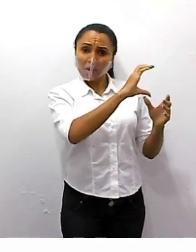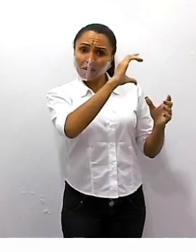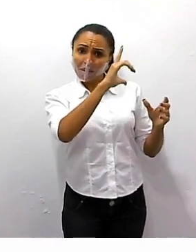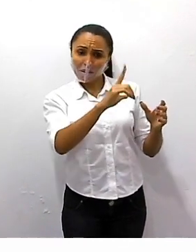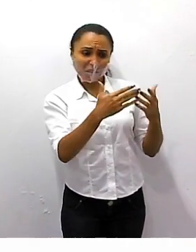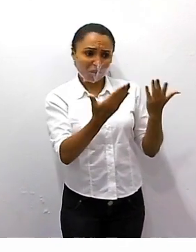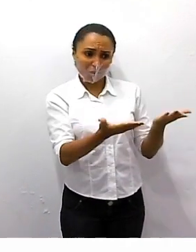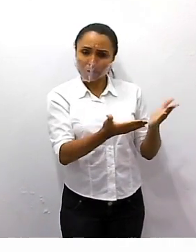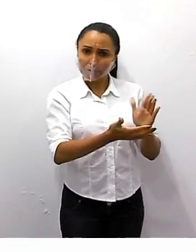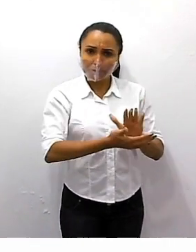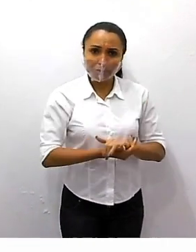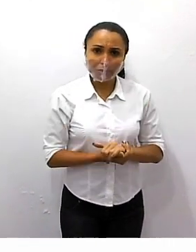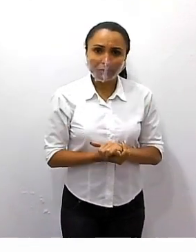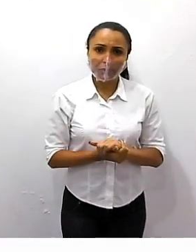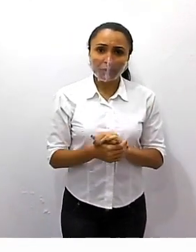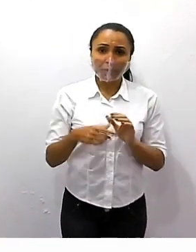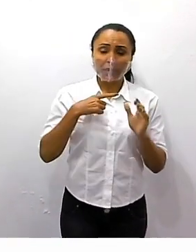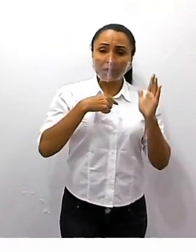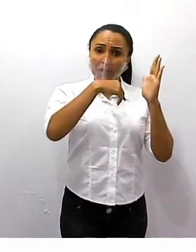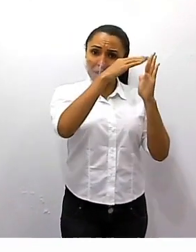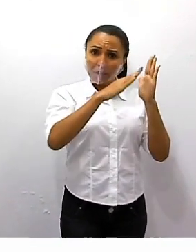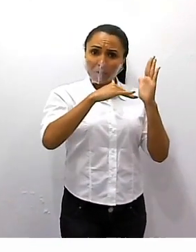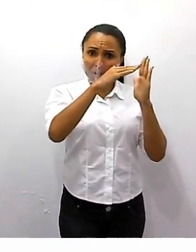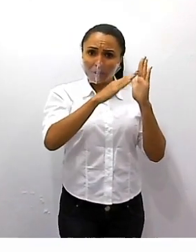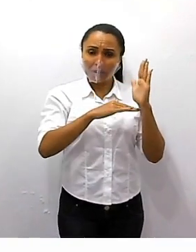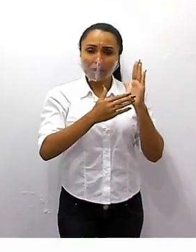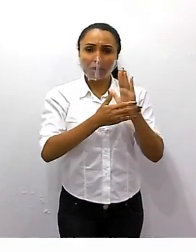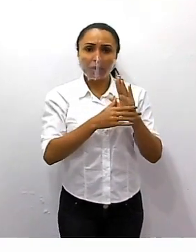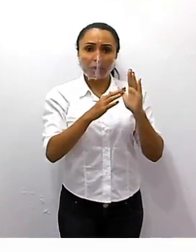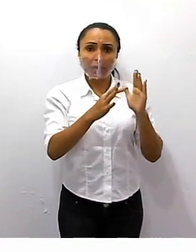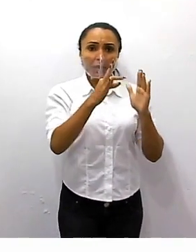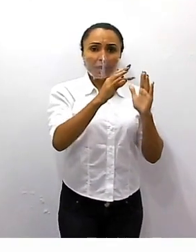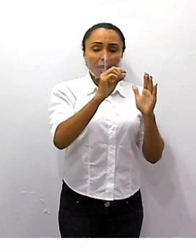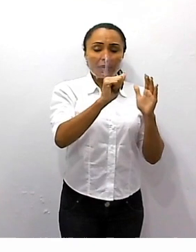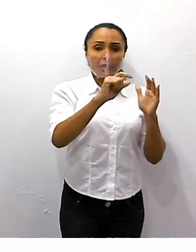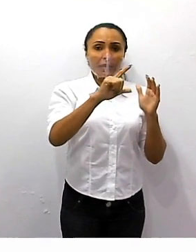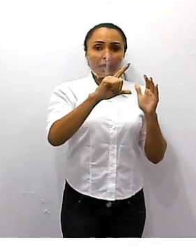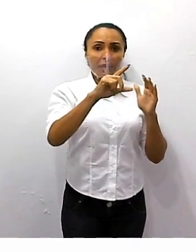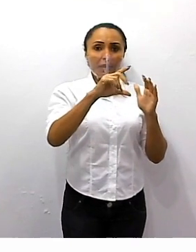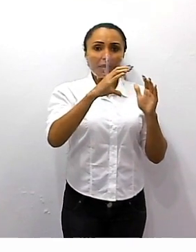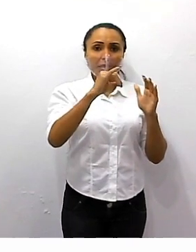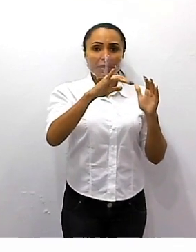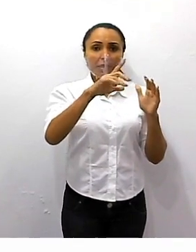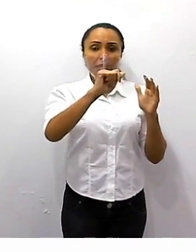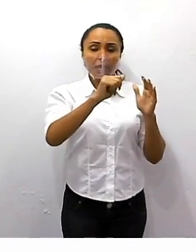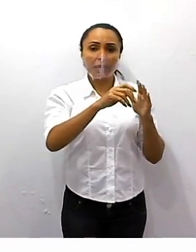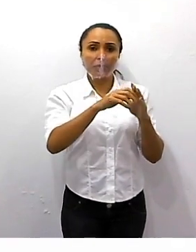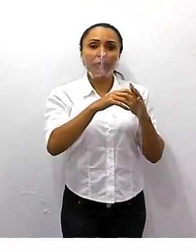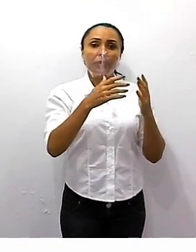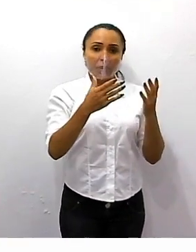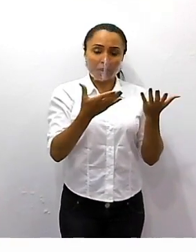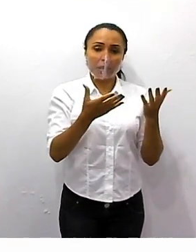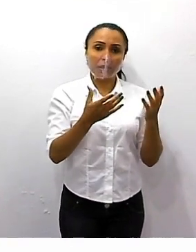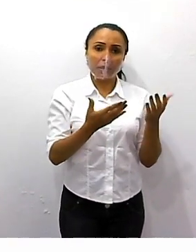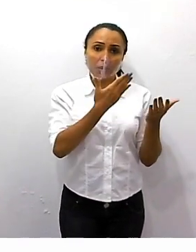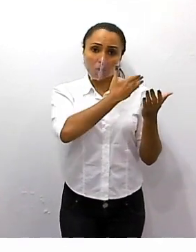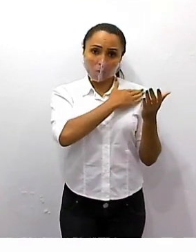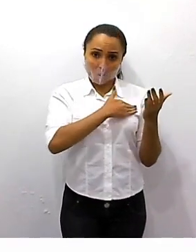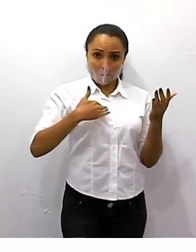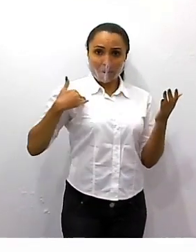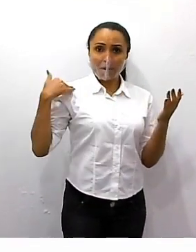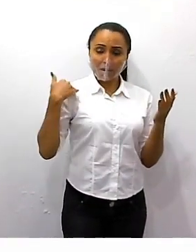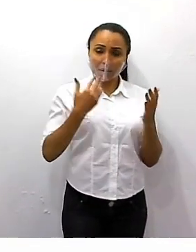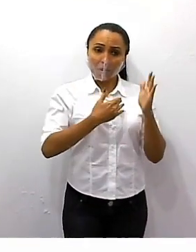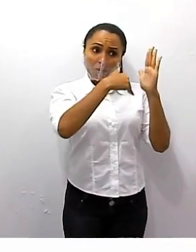modelos clássicos. Nós vamos ter na pintura Anita Malfatti, Tarsila do Amaral, né, que vão tratar em seus retratos, em